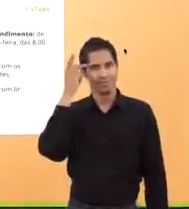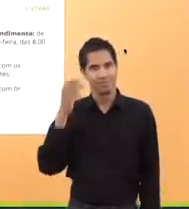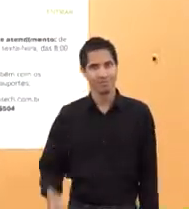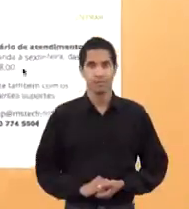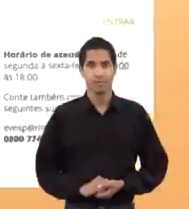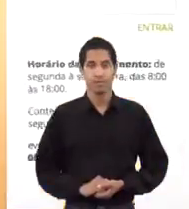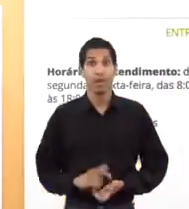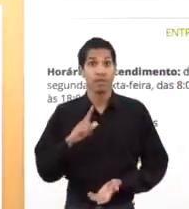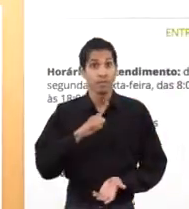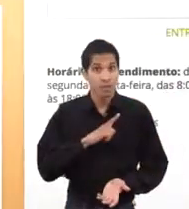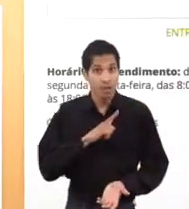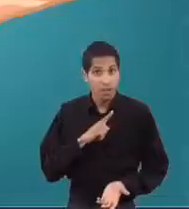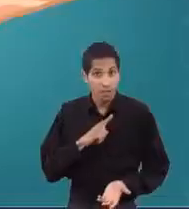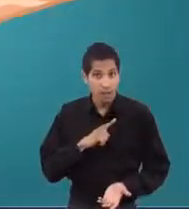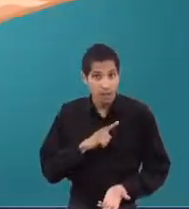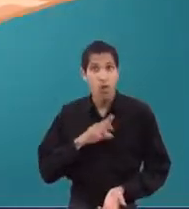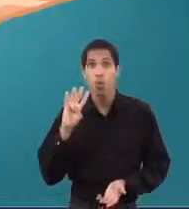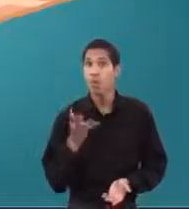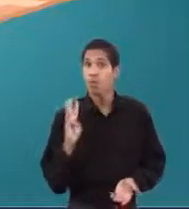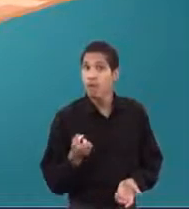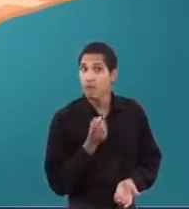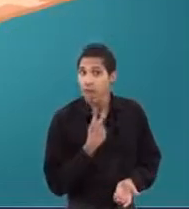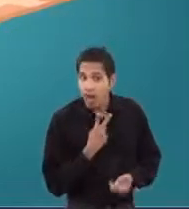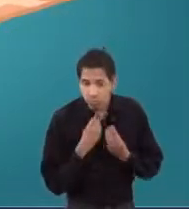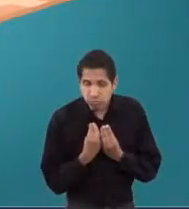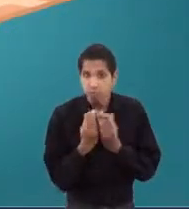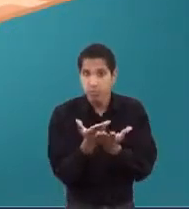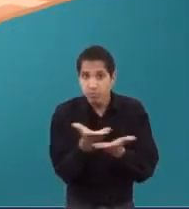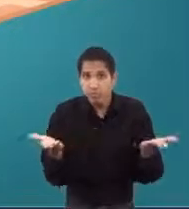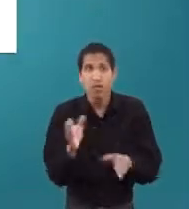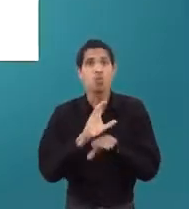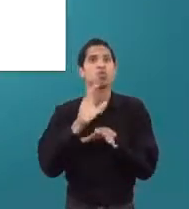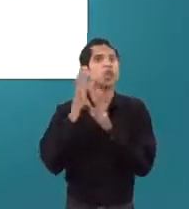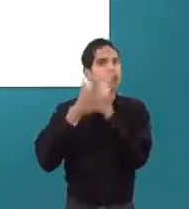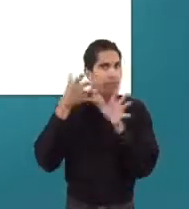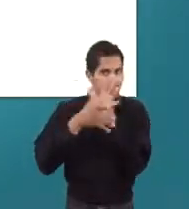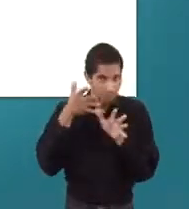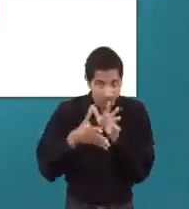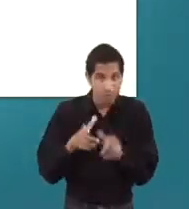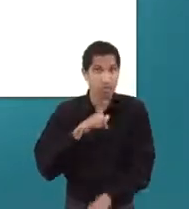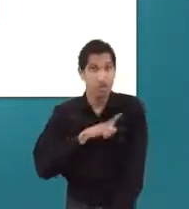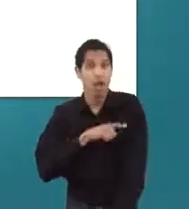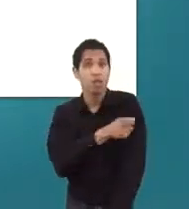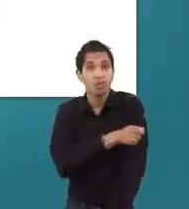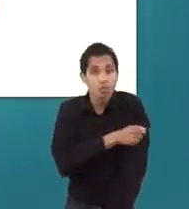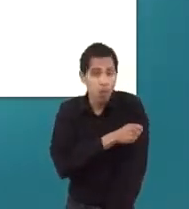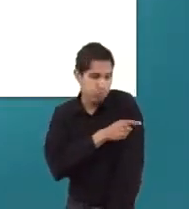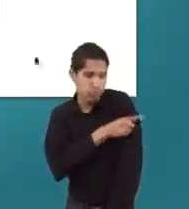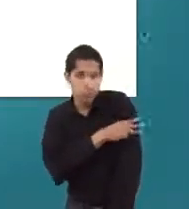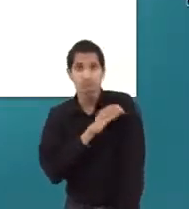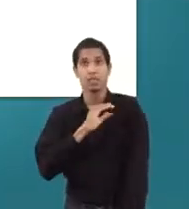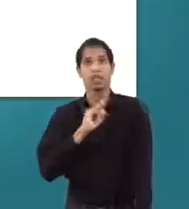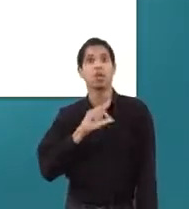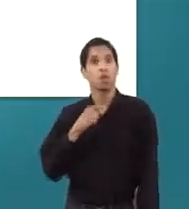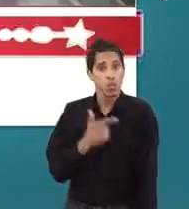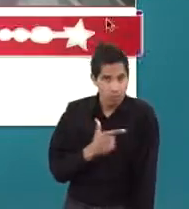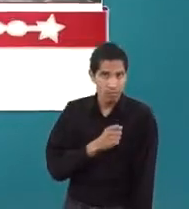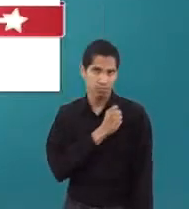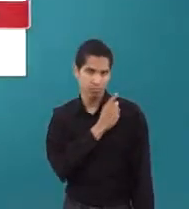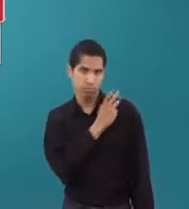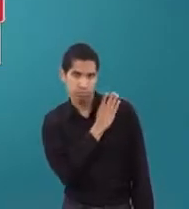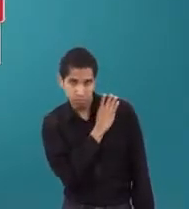de São Paulo. São ofertadas pela Secretaria da Educação 4 mil vagas para o curso de Libras, tanto para os alunos do Ensino Fundamental Ciclo II,